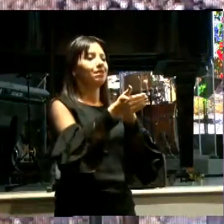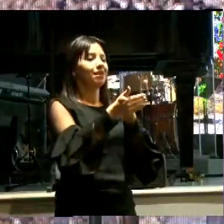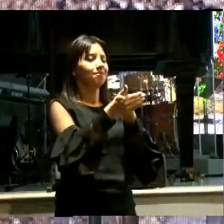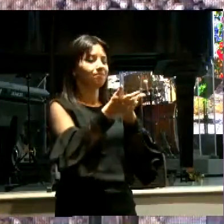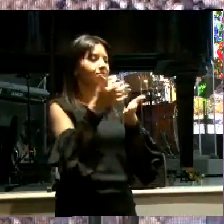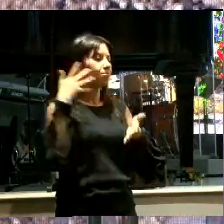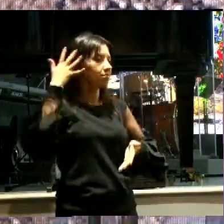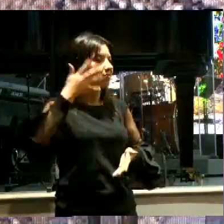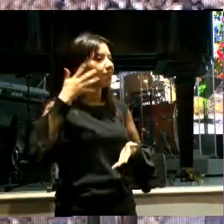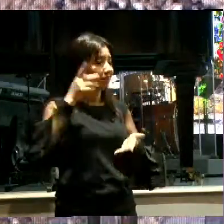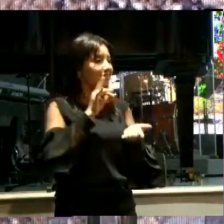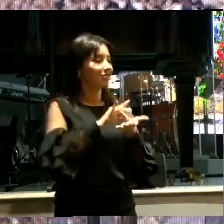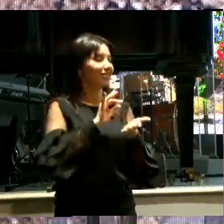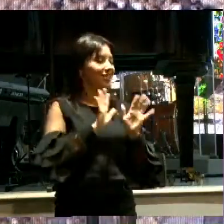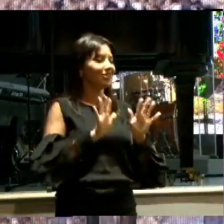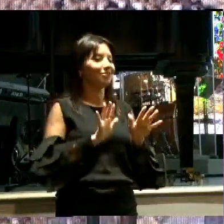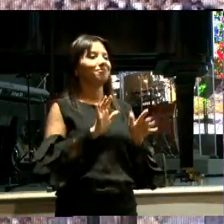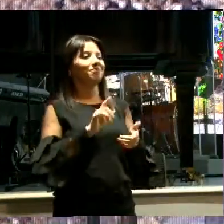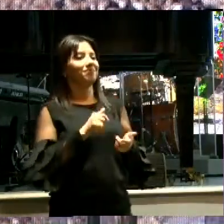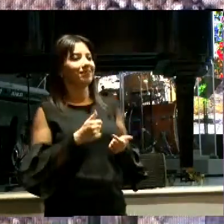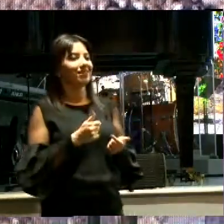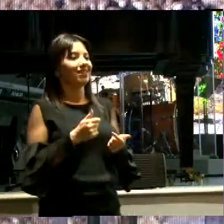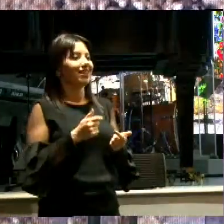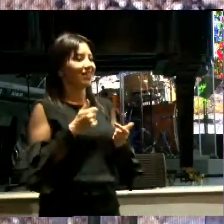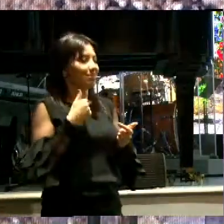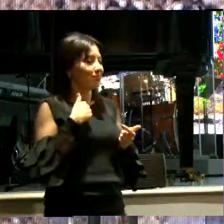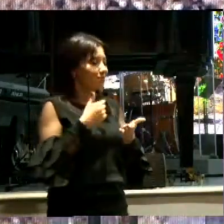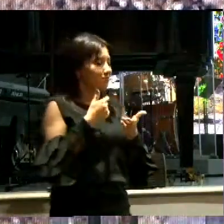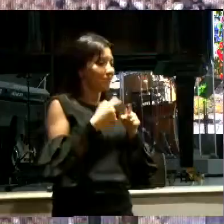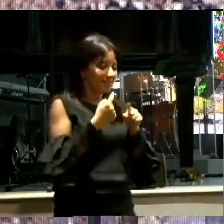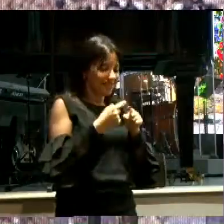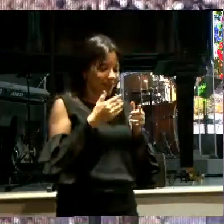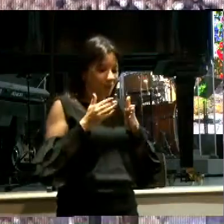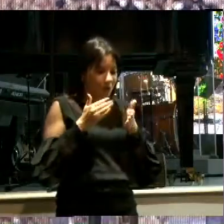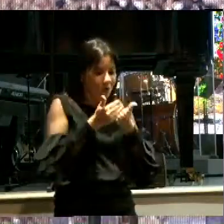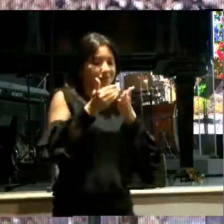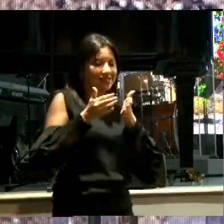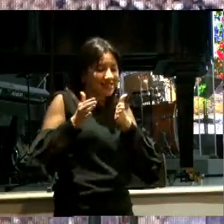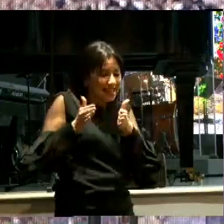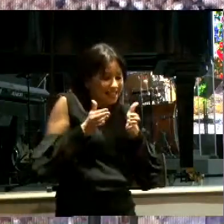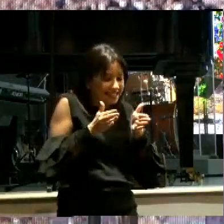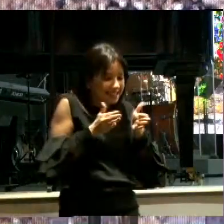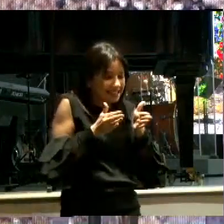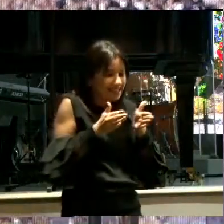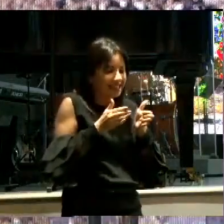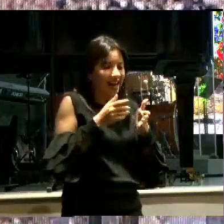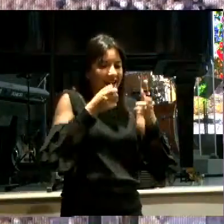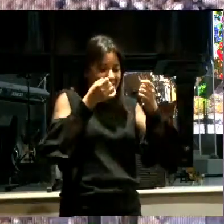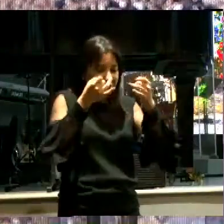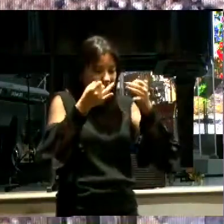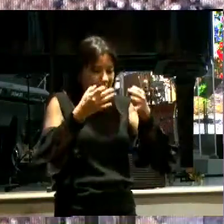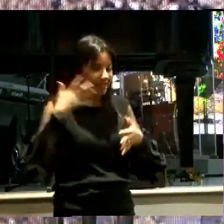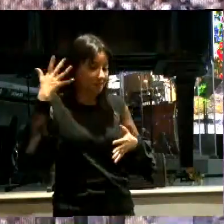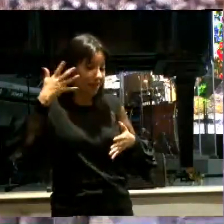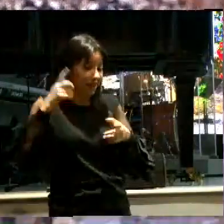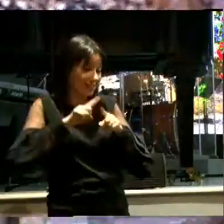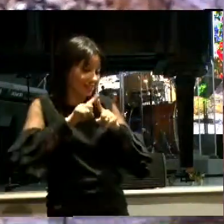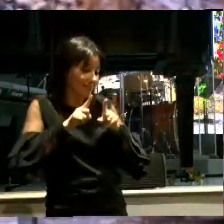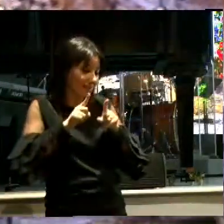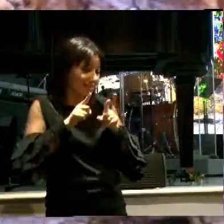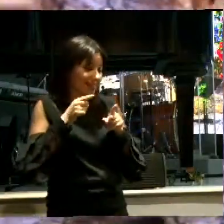o que que aconteceu, que eu comecei falando isso e fui desviando, porque senão você ia pegar assim, meio bonde